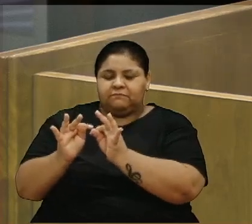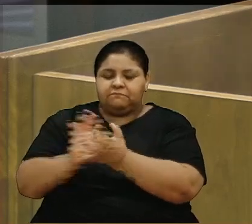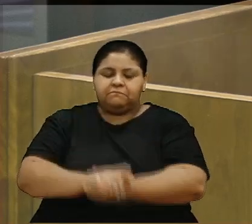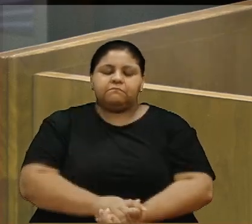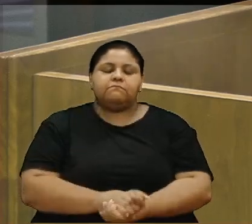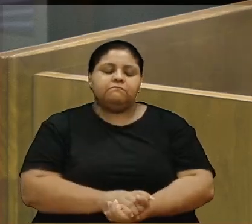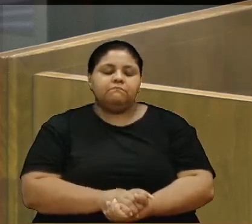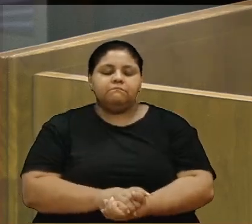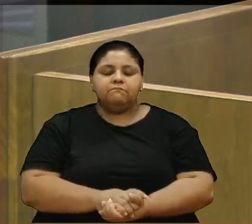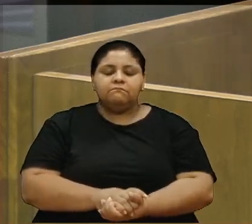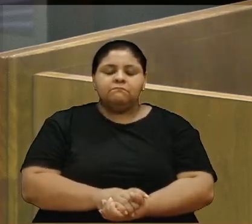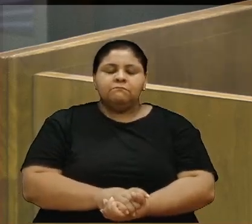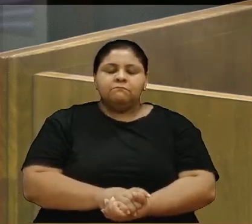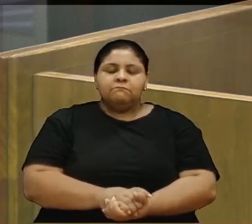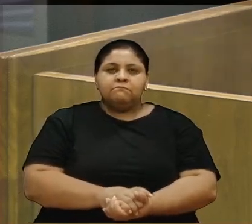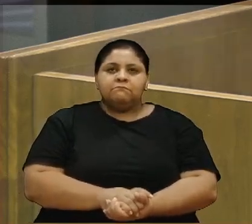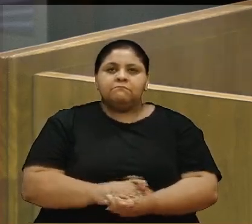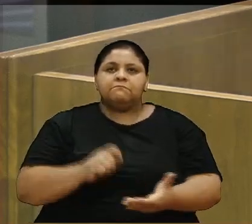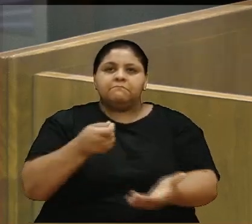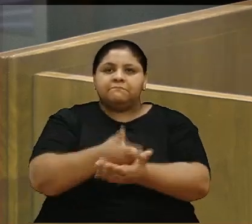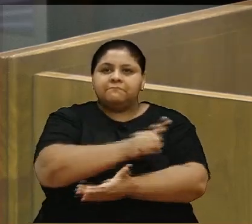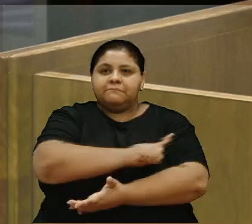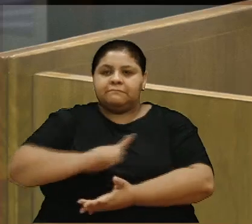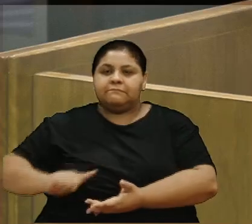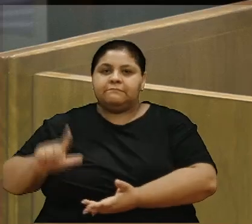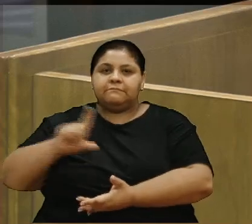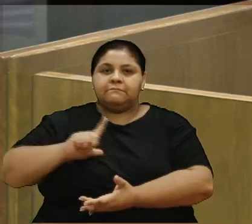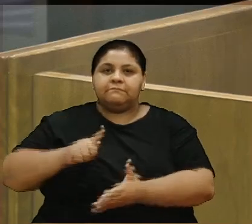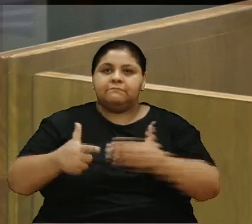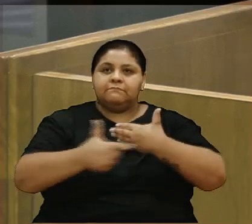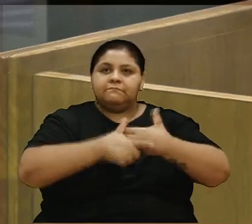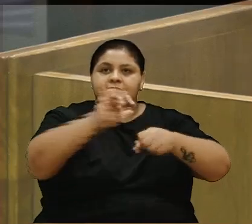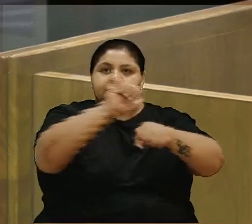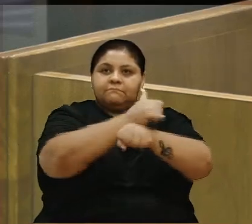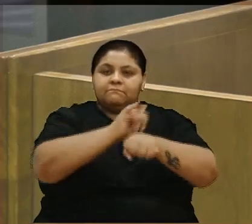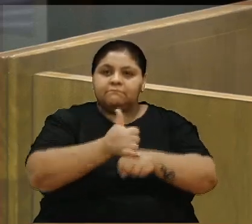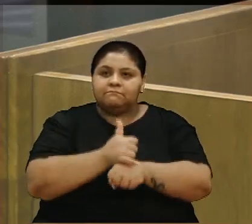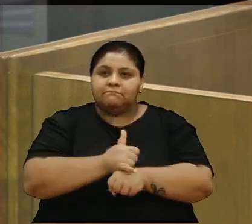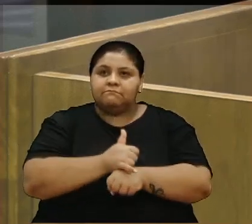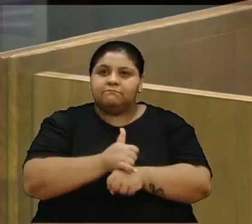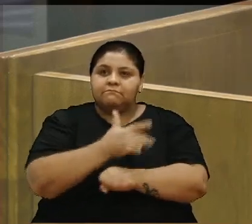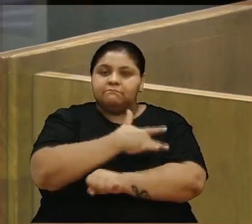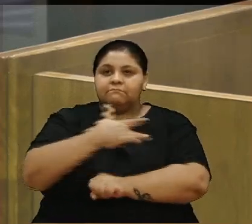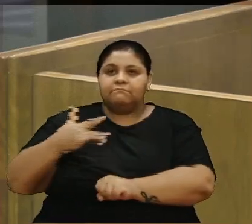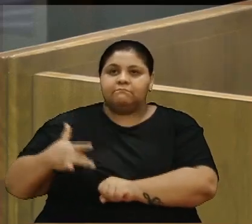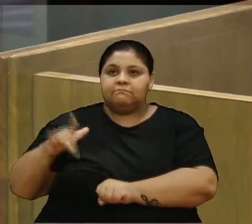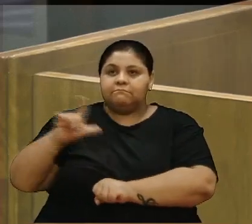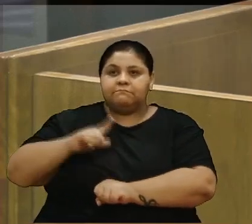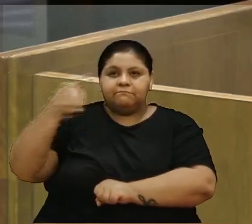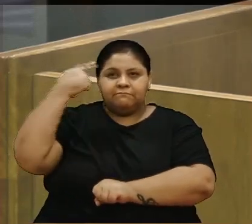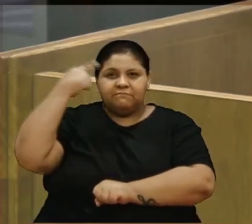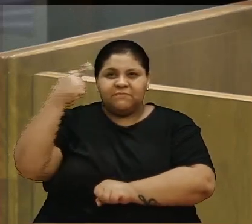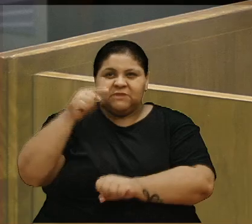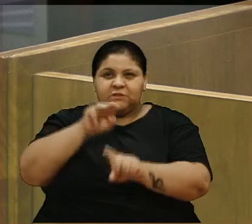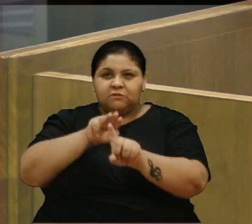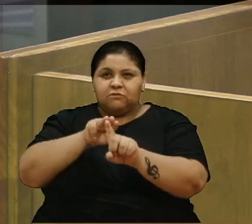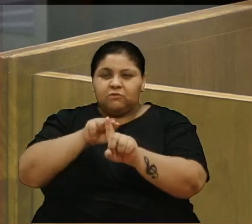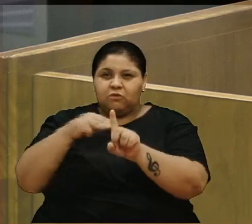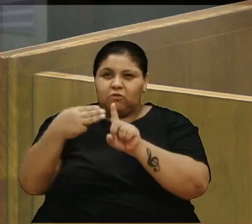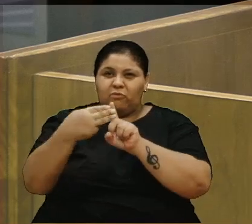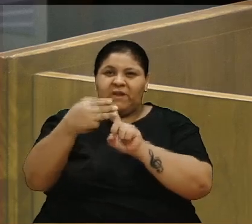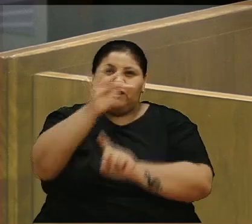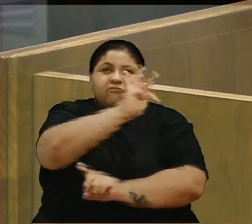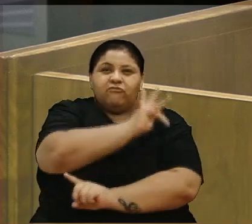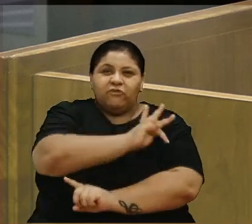papel estratégico para alavancar o complexo produtivo da saúde. Para se ter uma ideia, o mercado de fármacos no